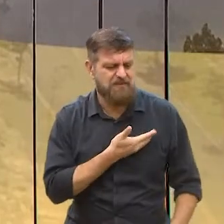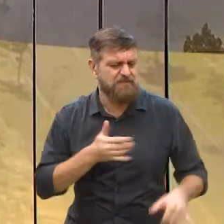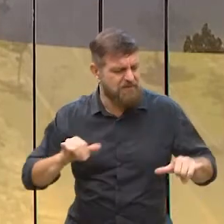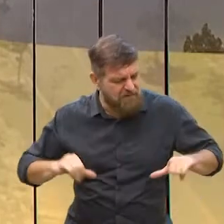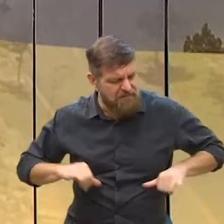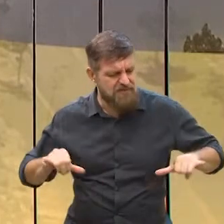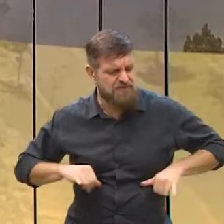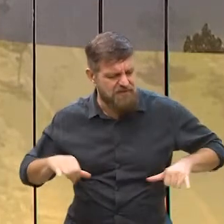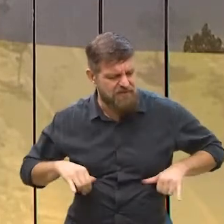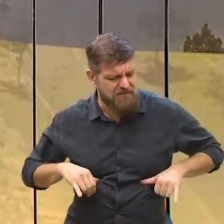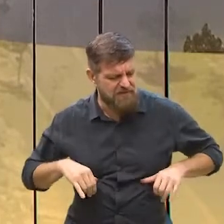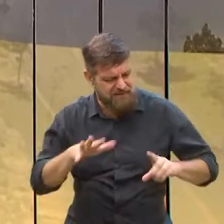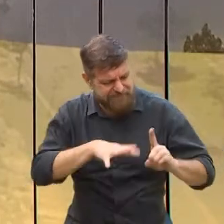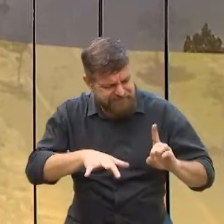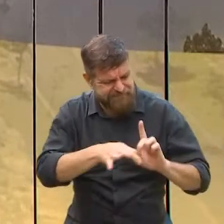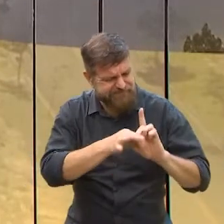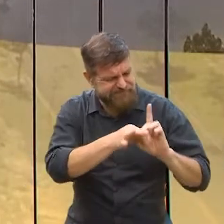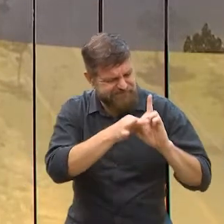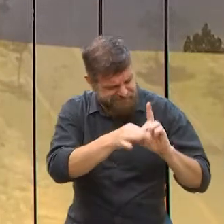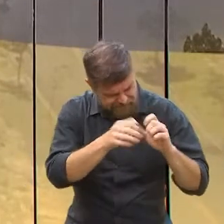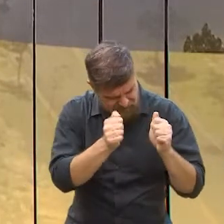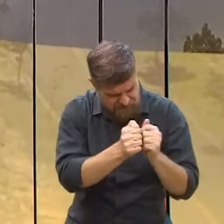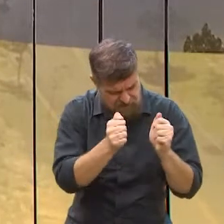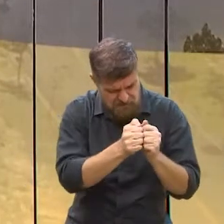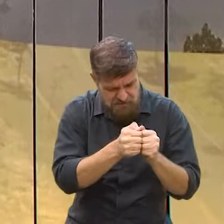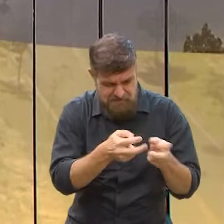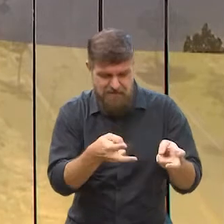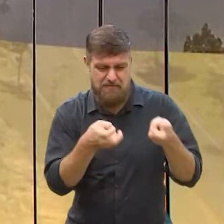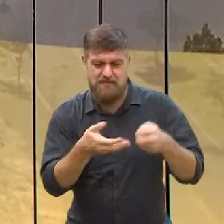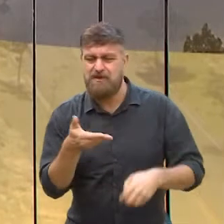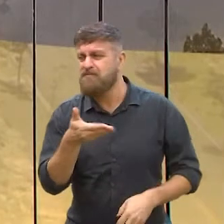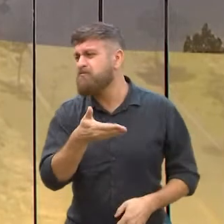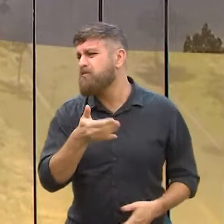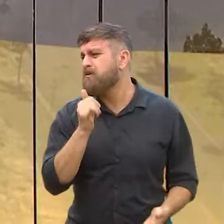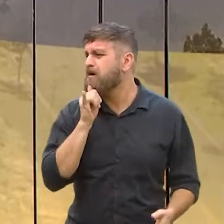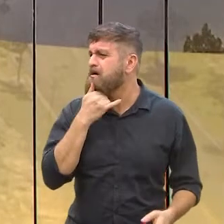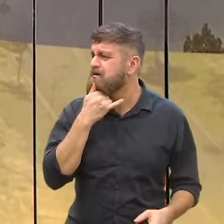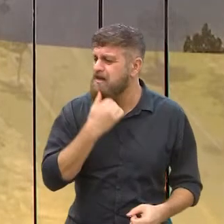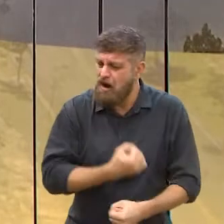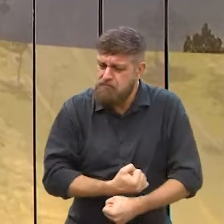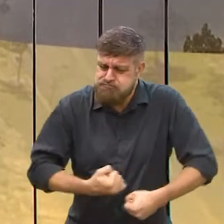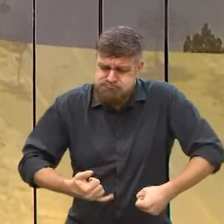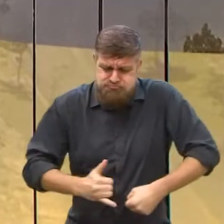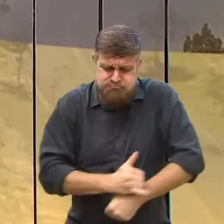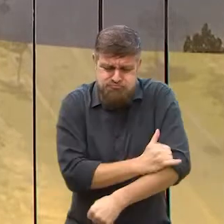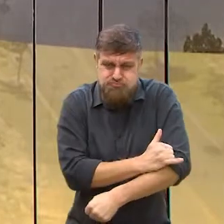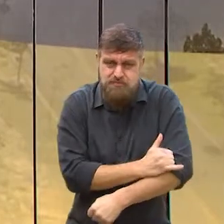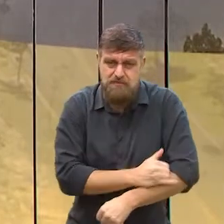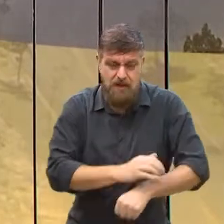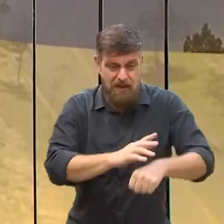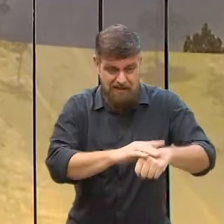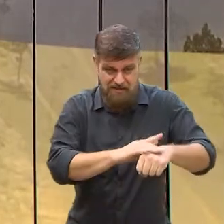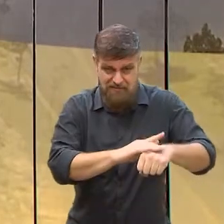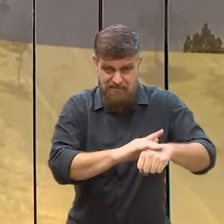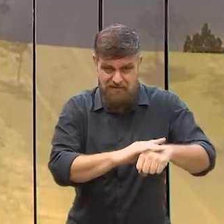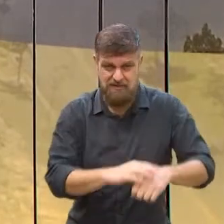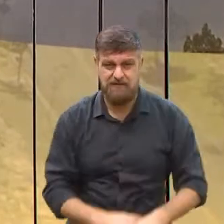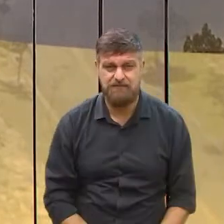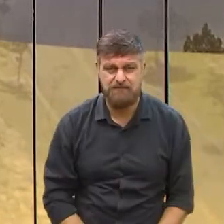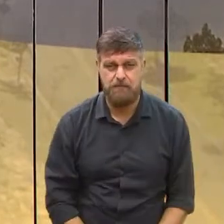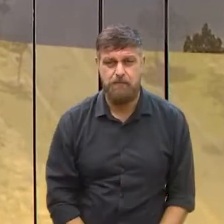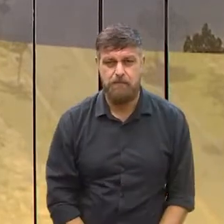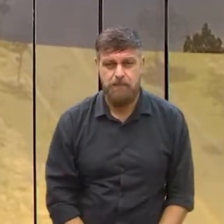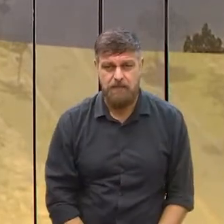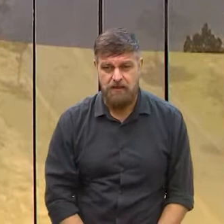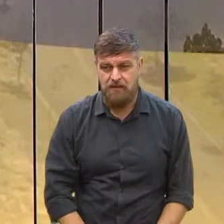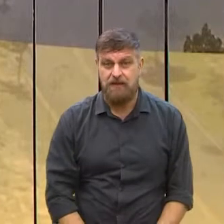vão sofrer por você com essa doença e vai levar a uma situação ruim.